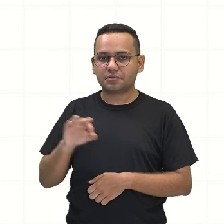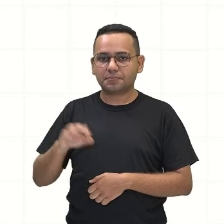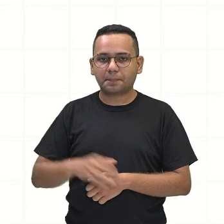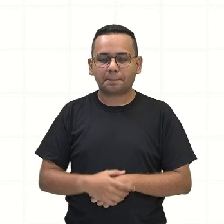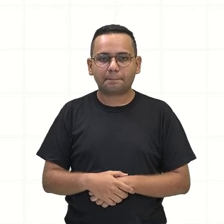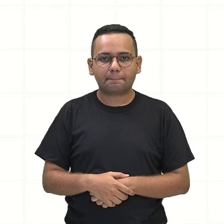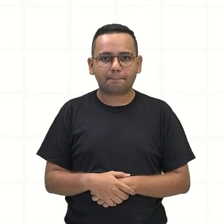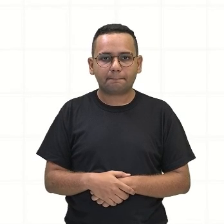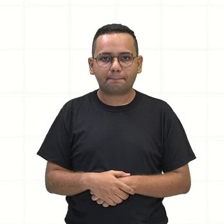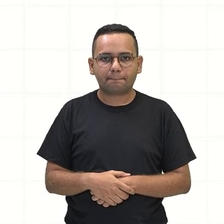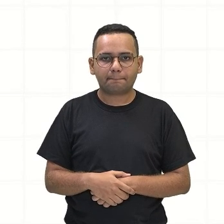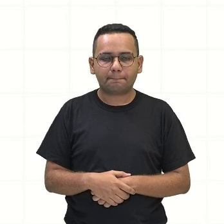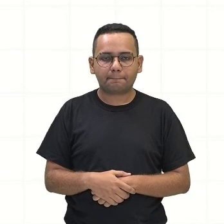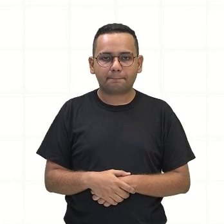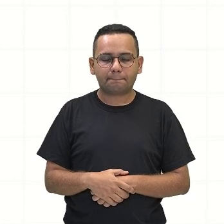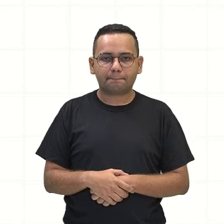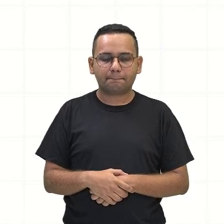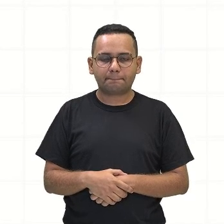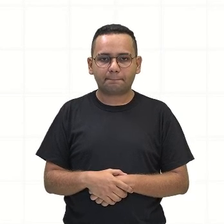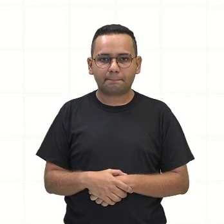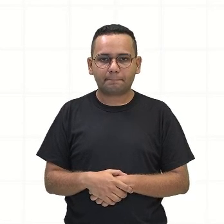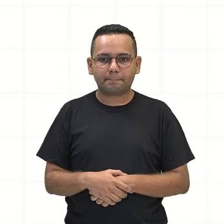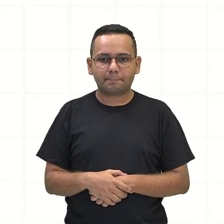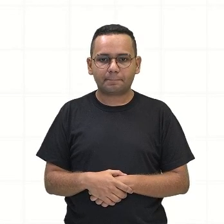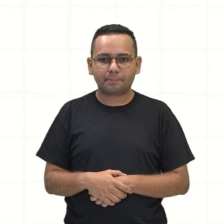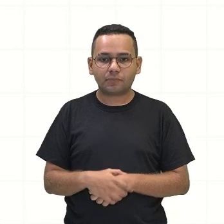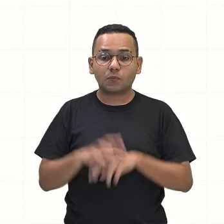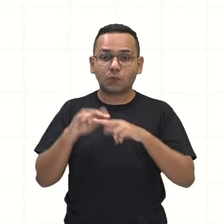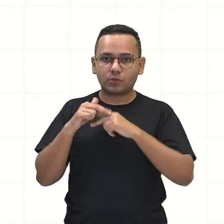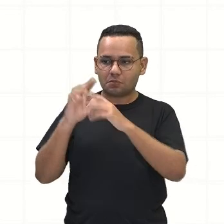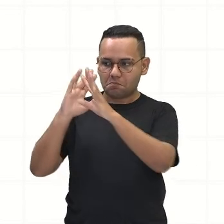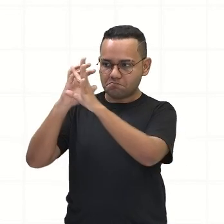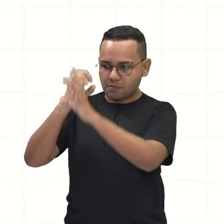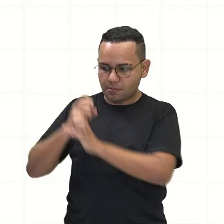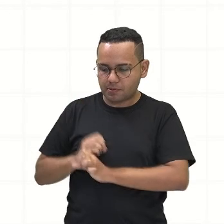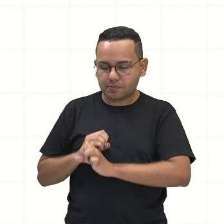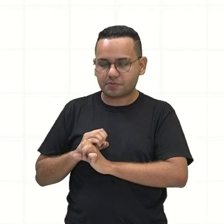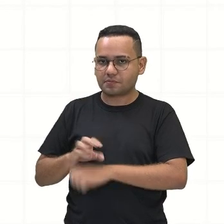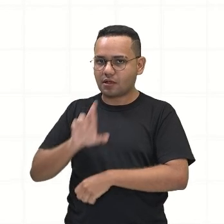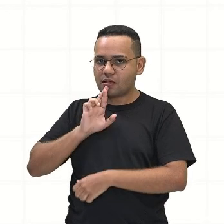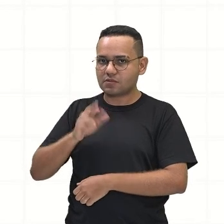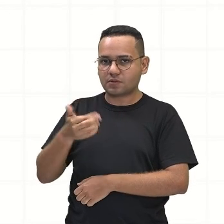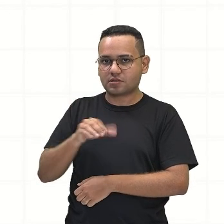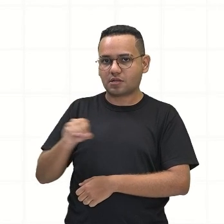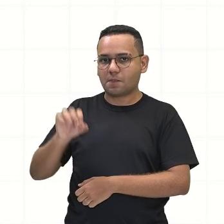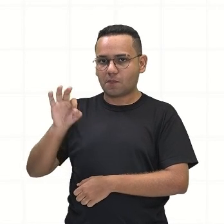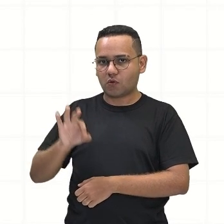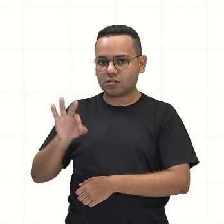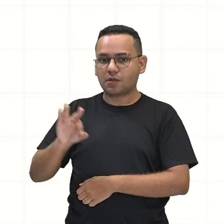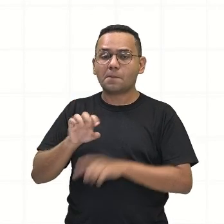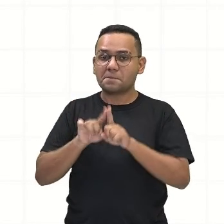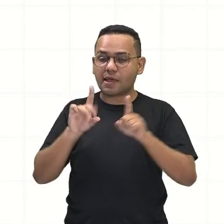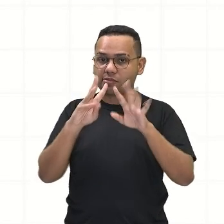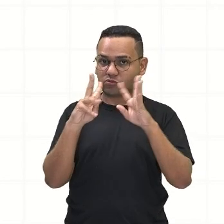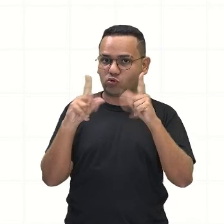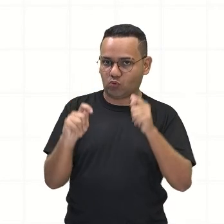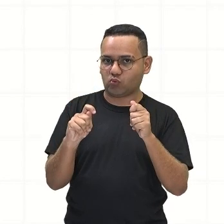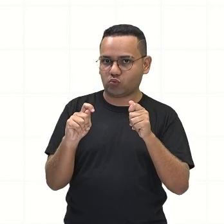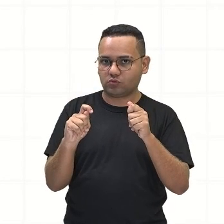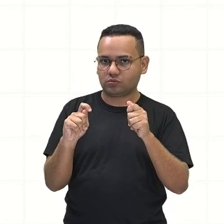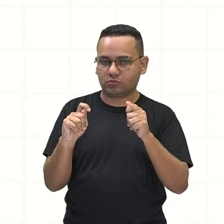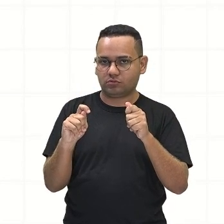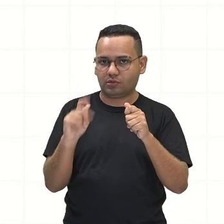ó, tá? A soma aqui tem que dar 100%, porque nós estamos falando de tudo. Nós pegamos aqui em